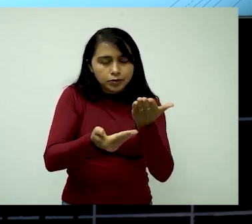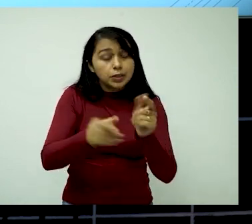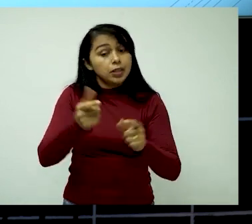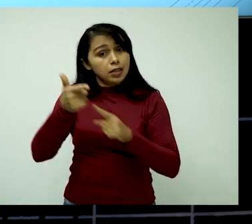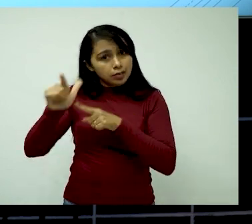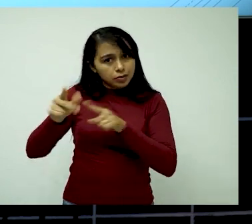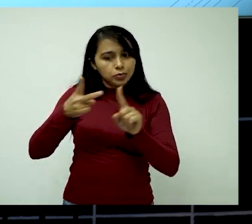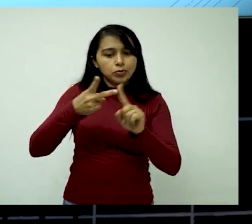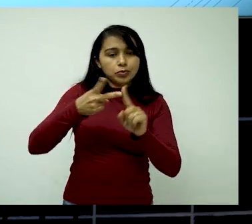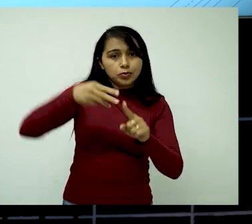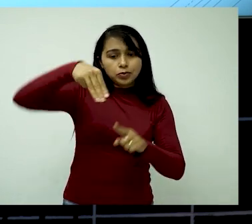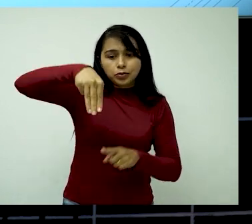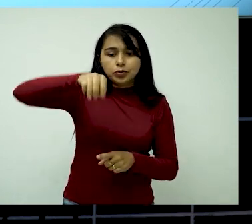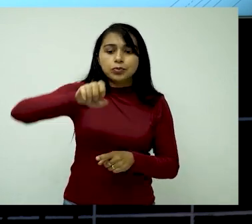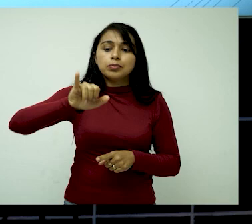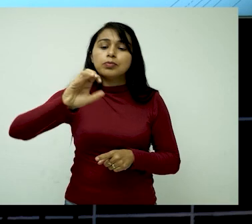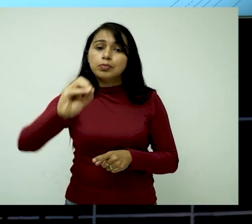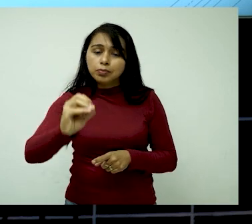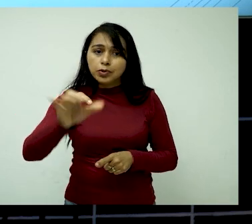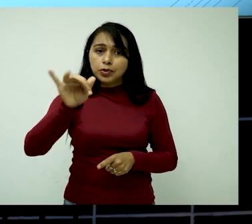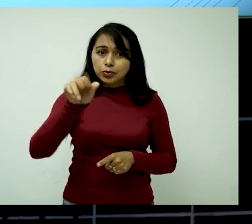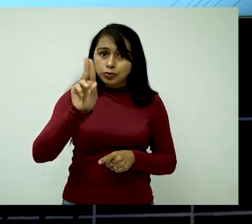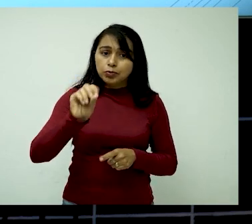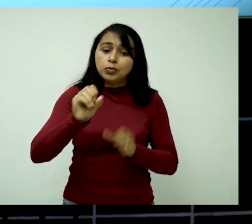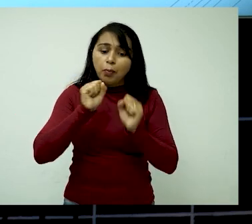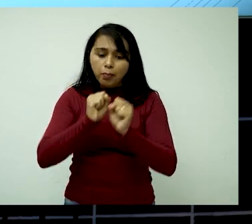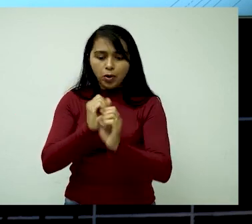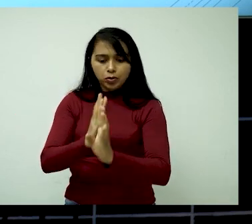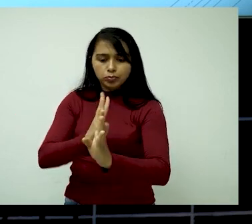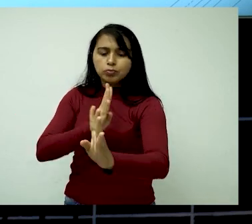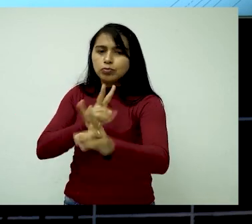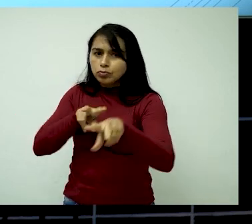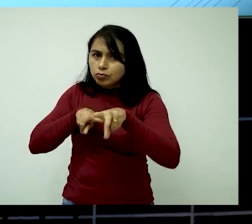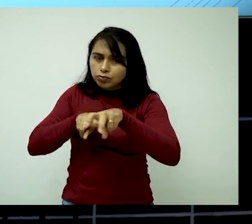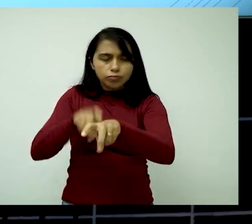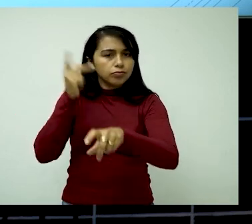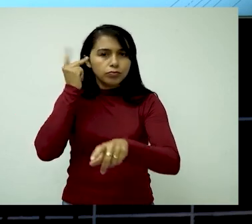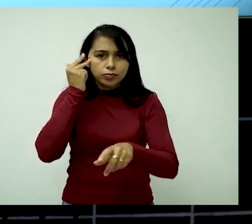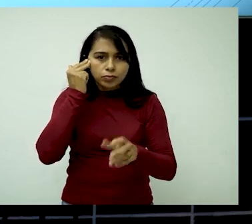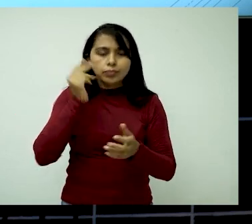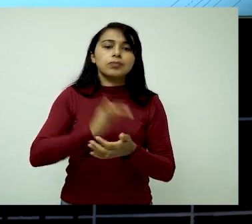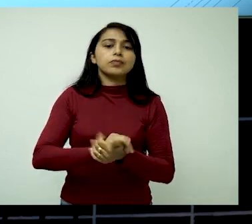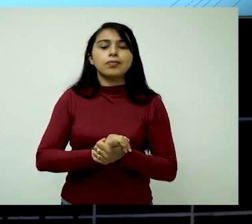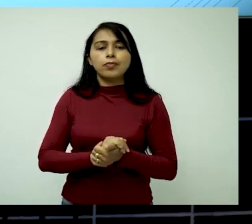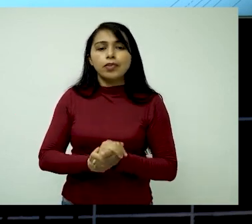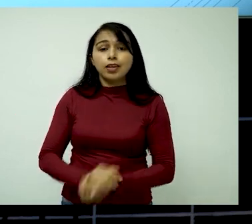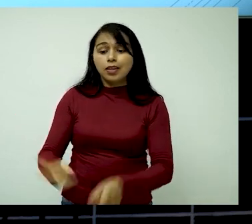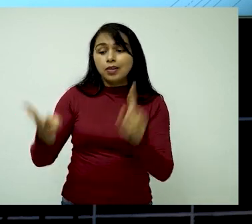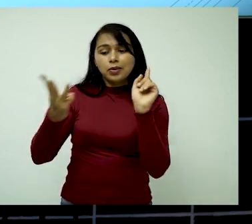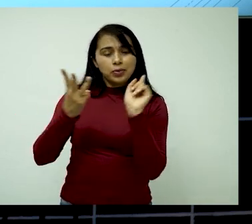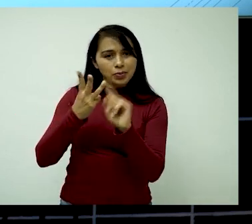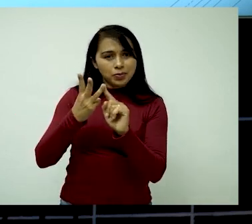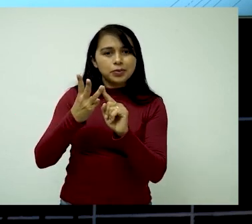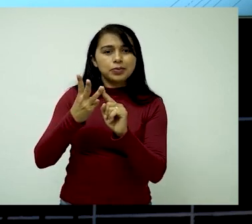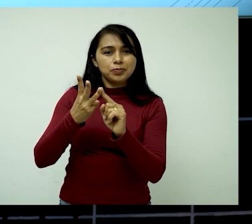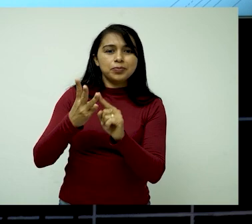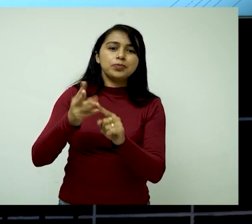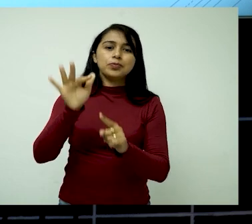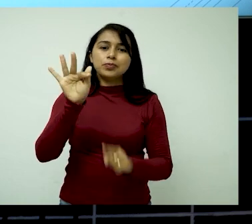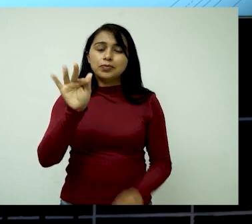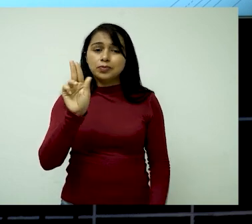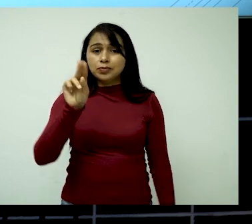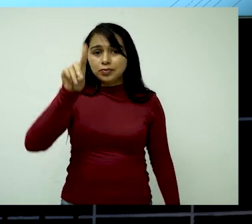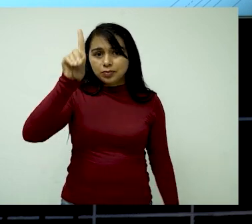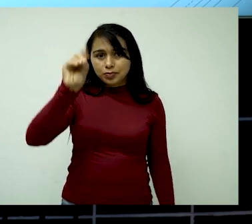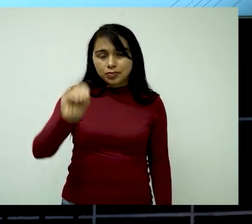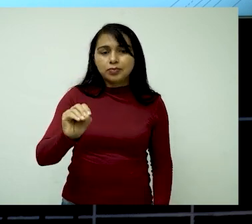meio fundo, os atletas podem participar dentro de uma mesma raia, certo? E aí nós viemos agora para as provas de